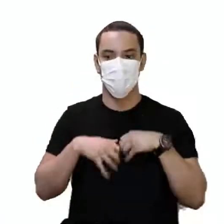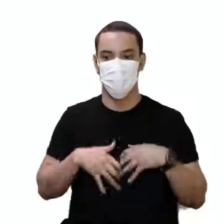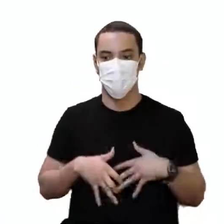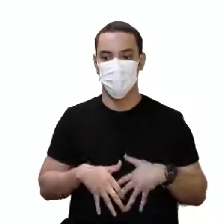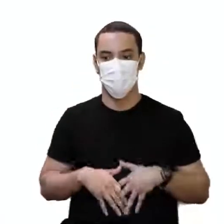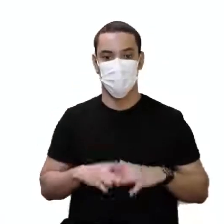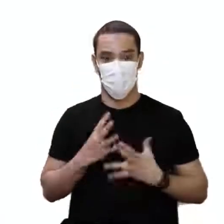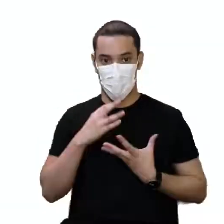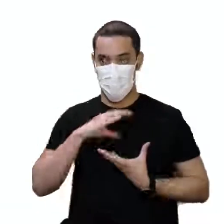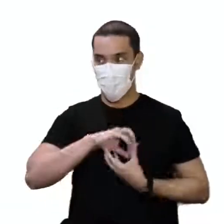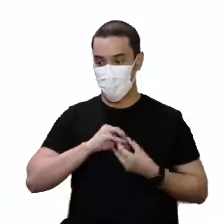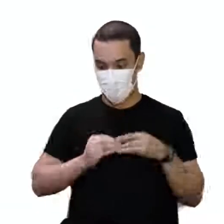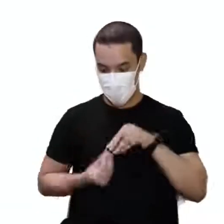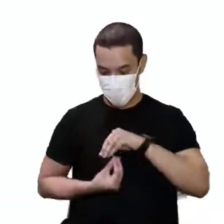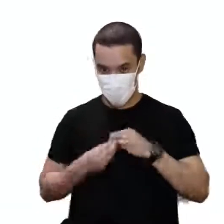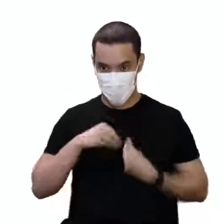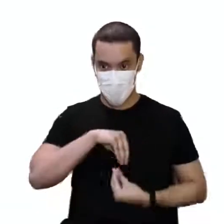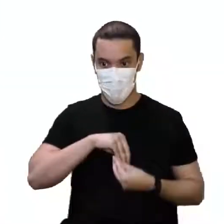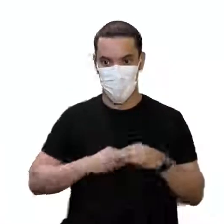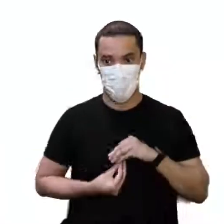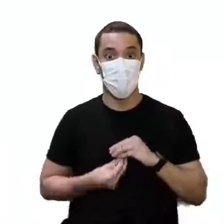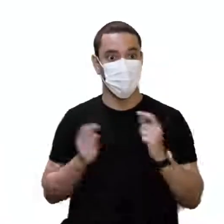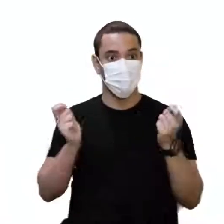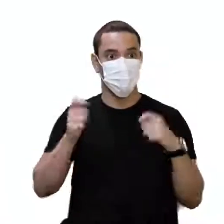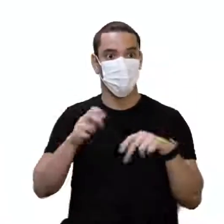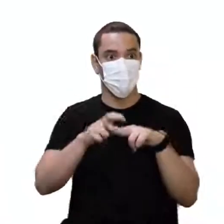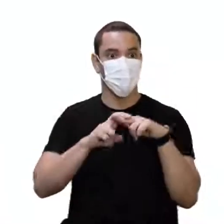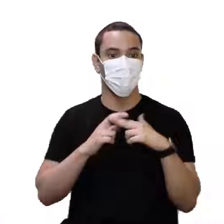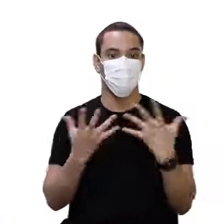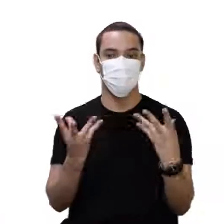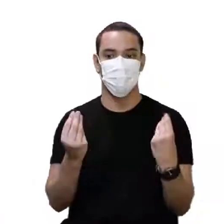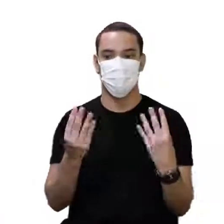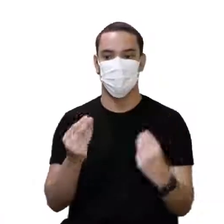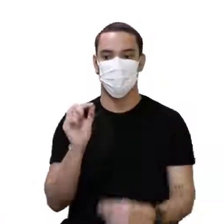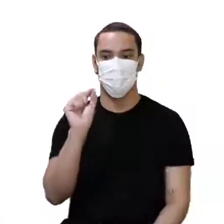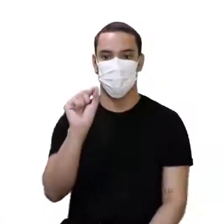eles vão se alimentando, tá? Então elas são bastante